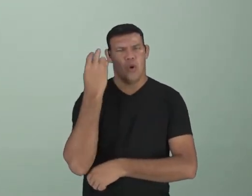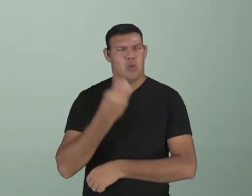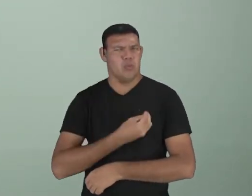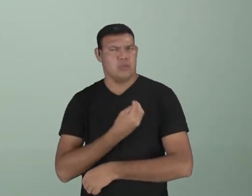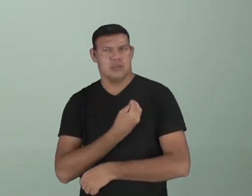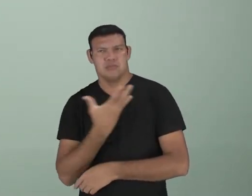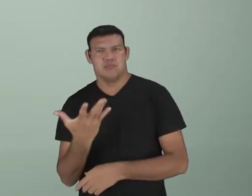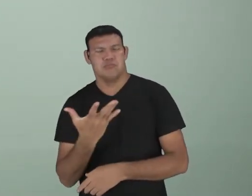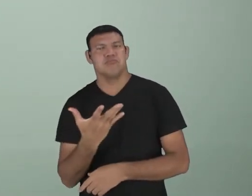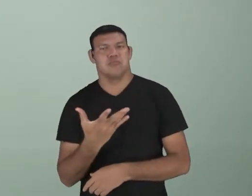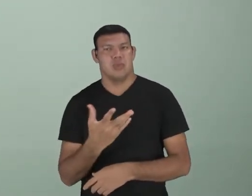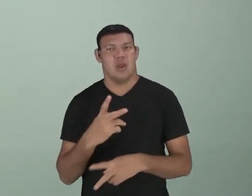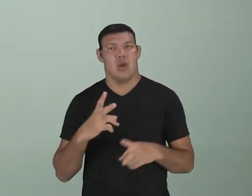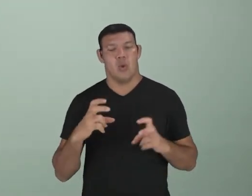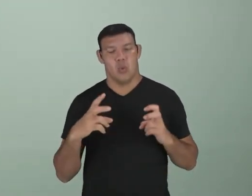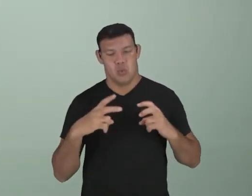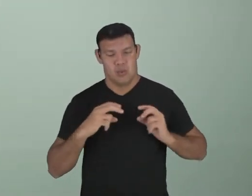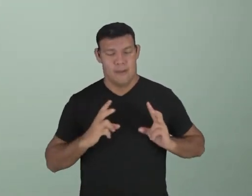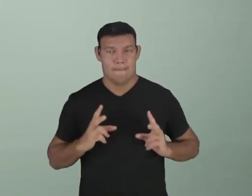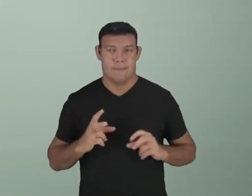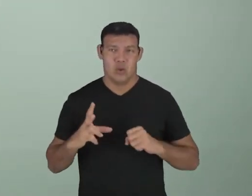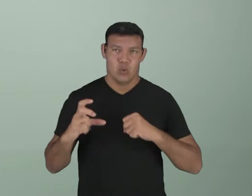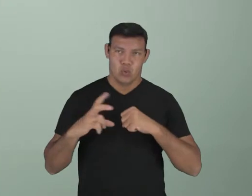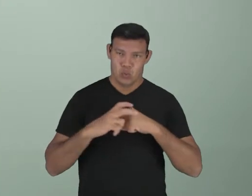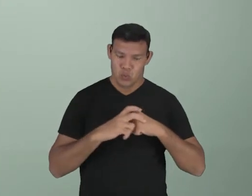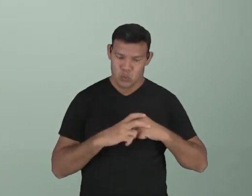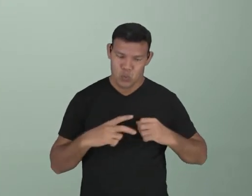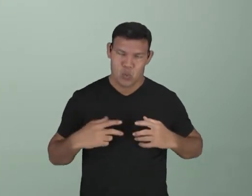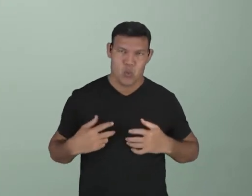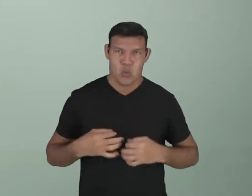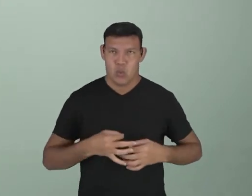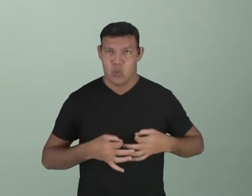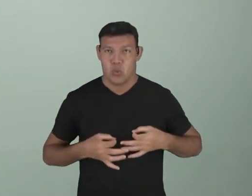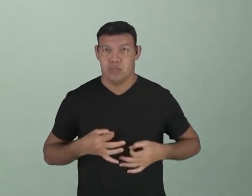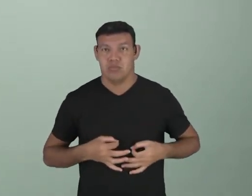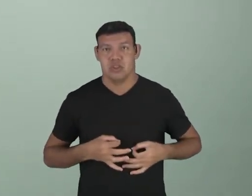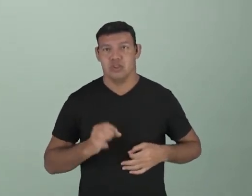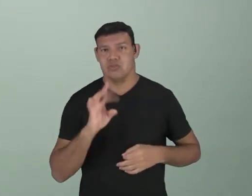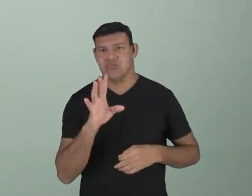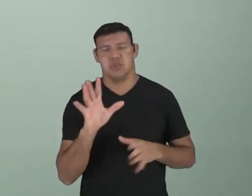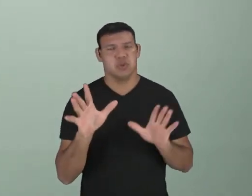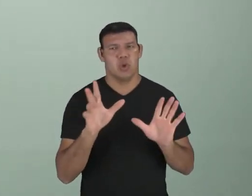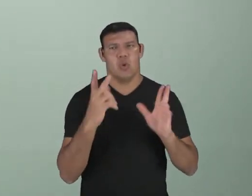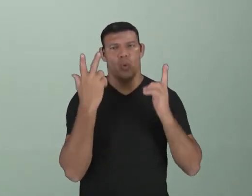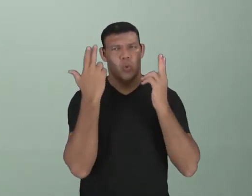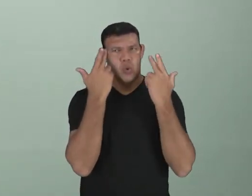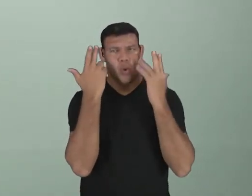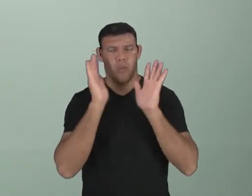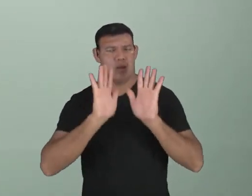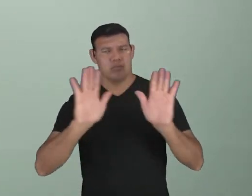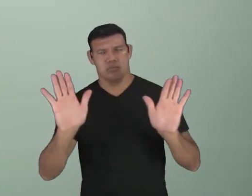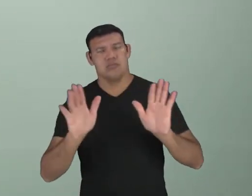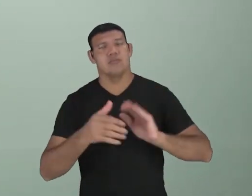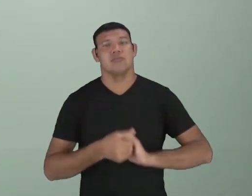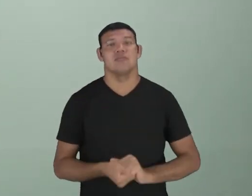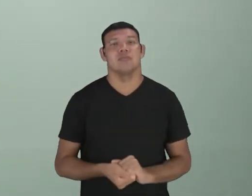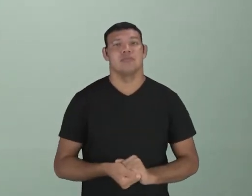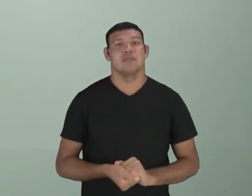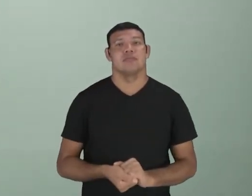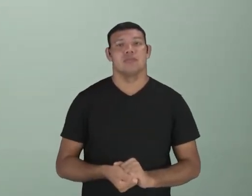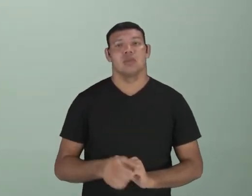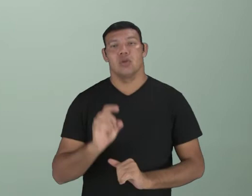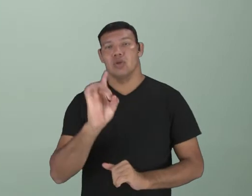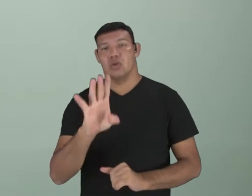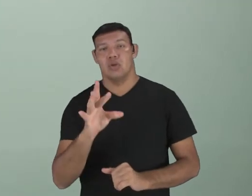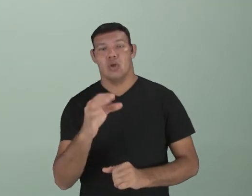que normal, né? Ela vai ter o vírus no seu corpo, mas esse vírus não vai se reproduzir, não vai destruir as suas células do sistema imunitário, tá? E ela vai ter uma vida